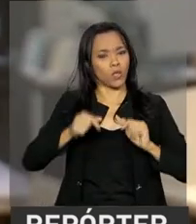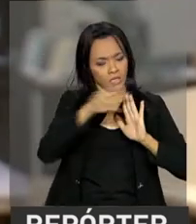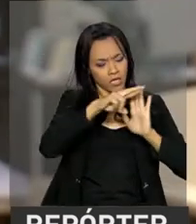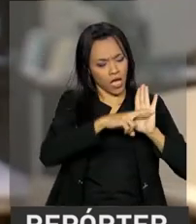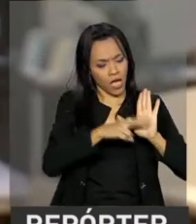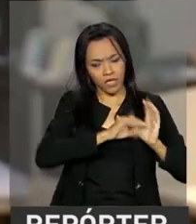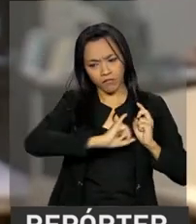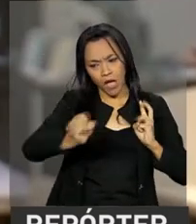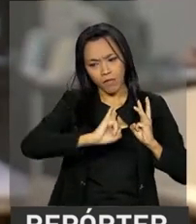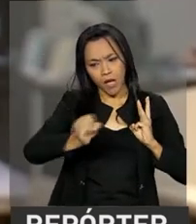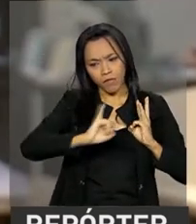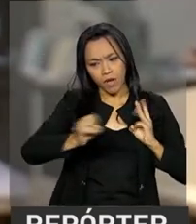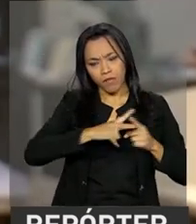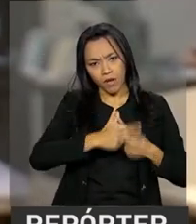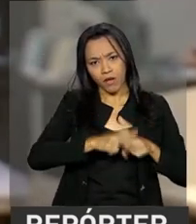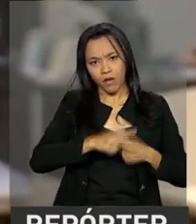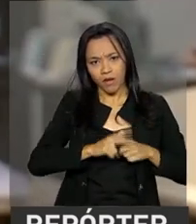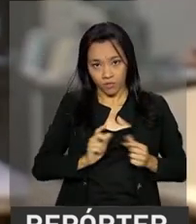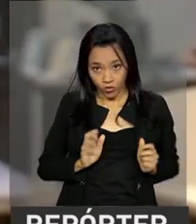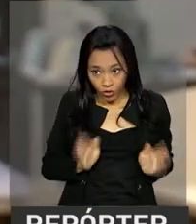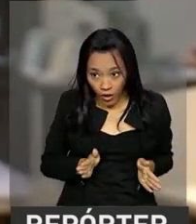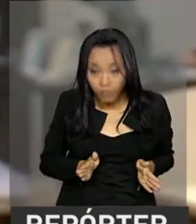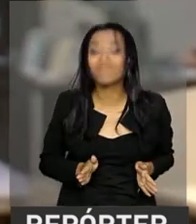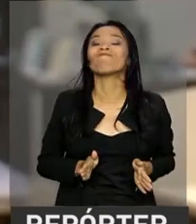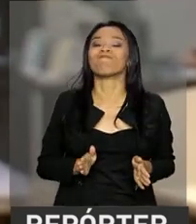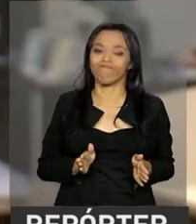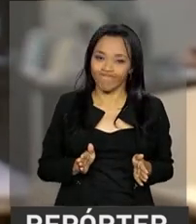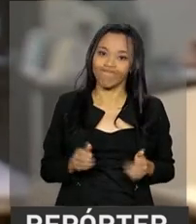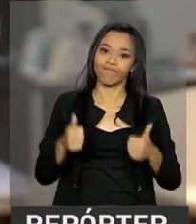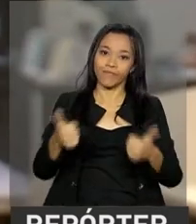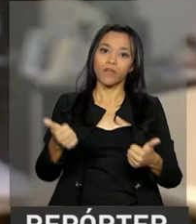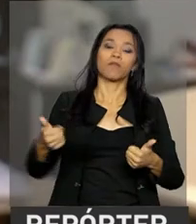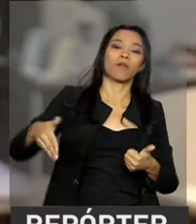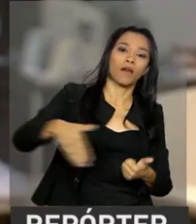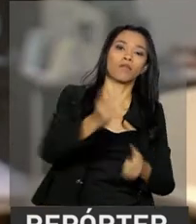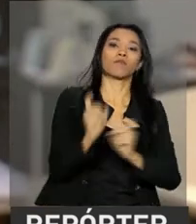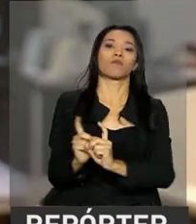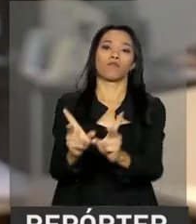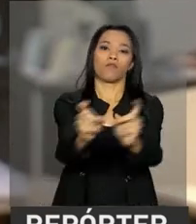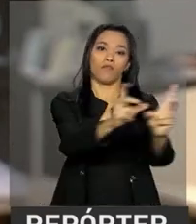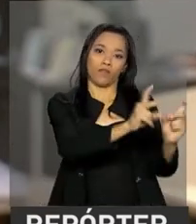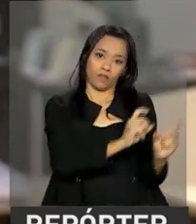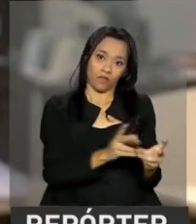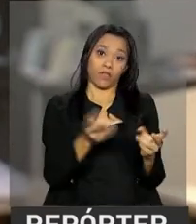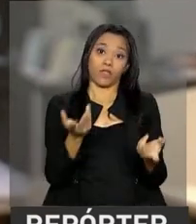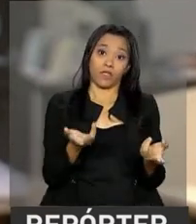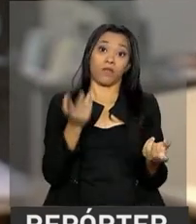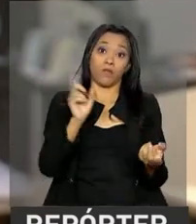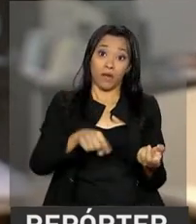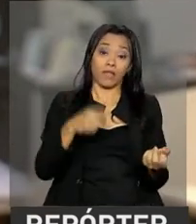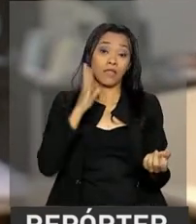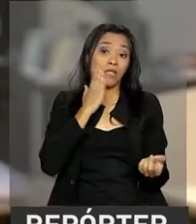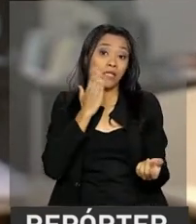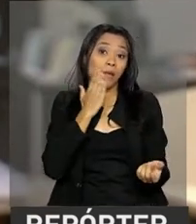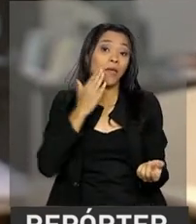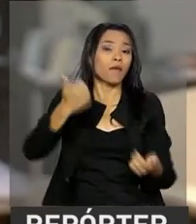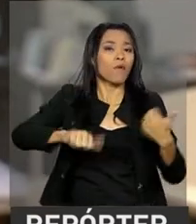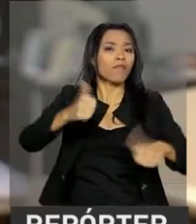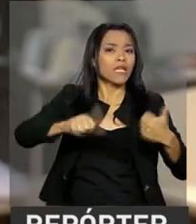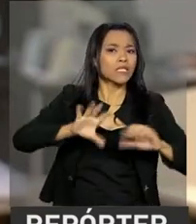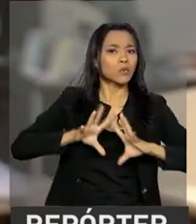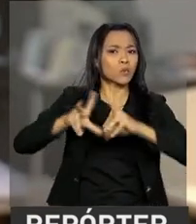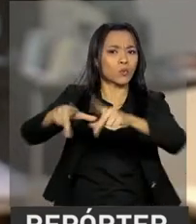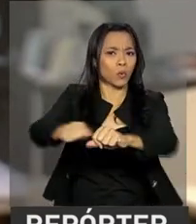medidas corretivas de autocontrole para garantir a rastreabilidade do produto em toda a cadeia além de passar por uma avaliação técnica